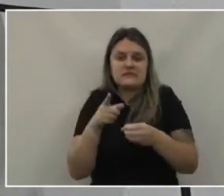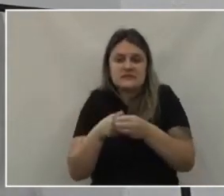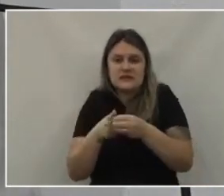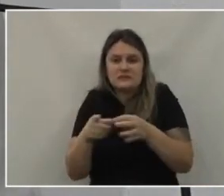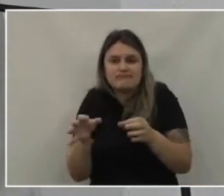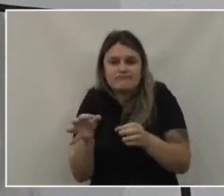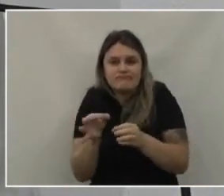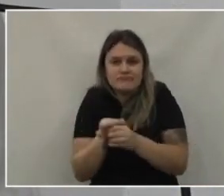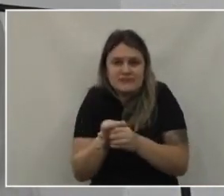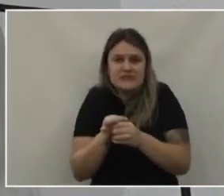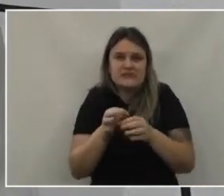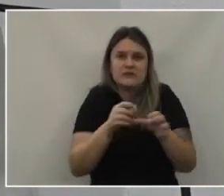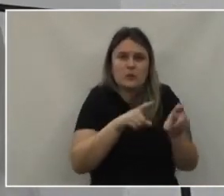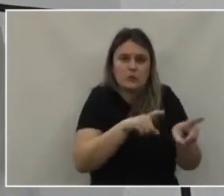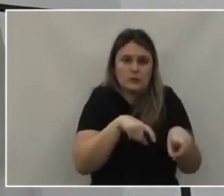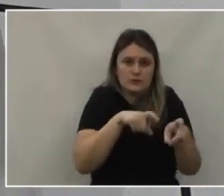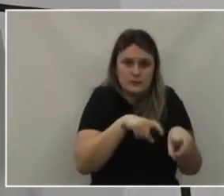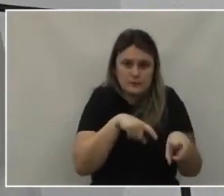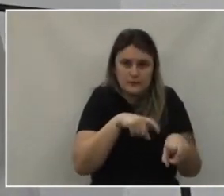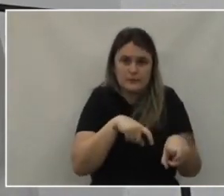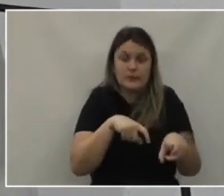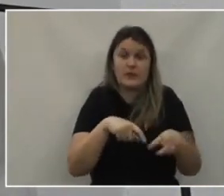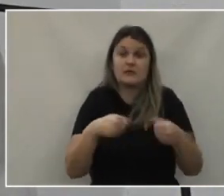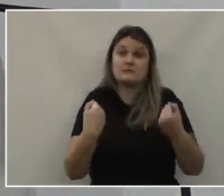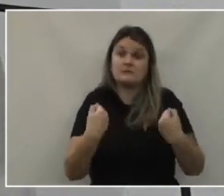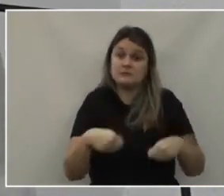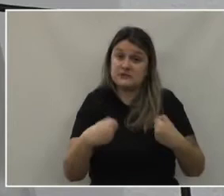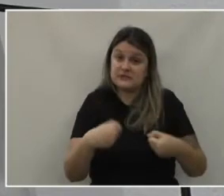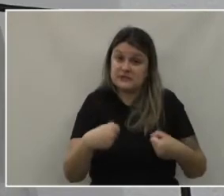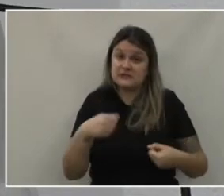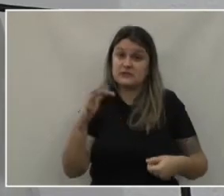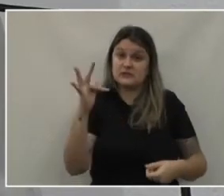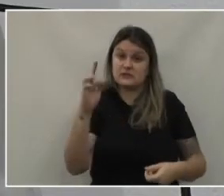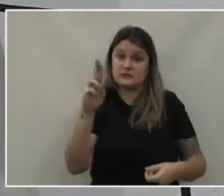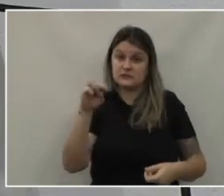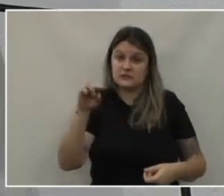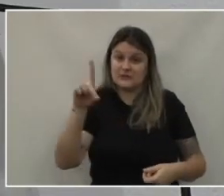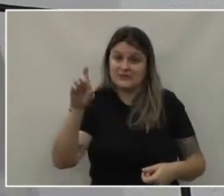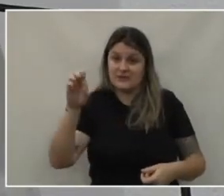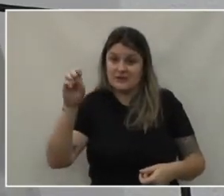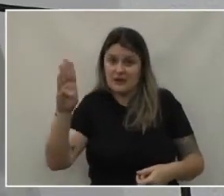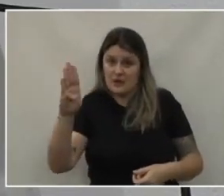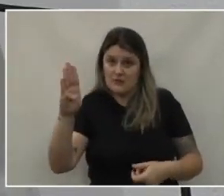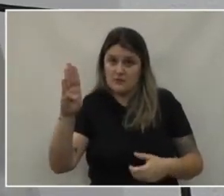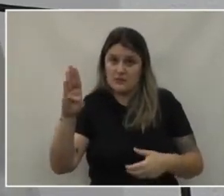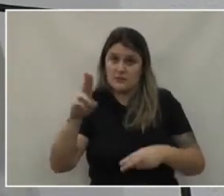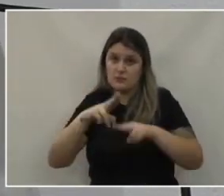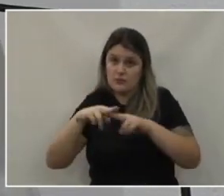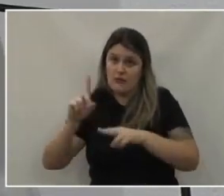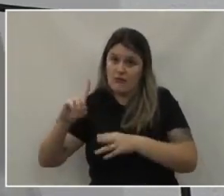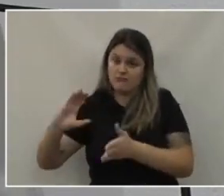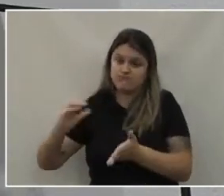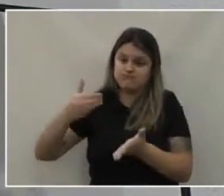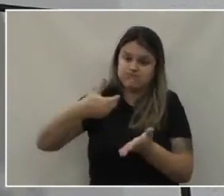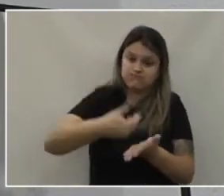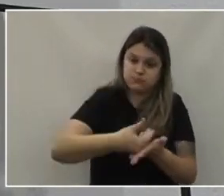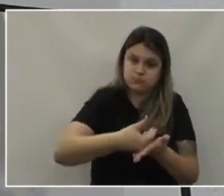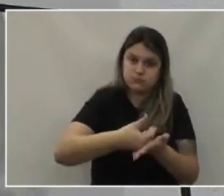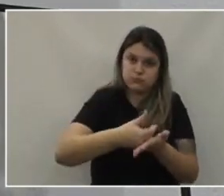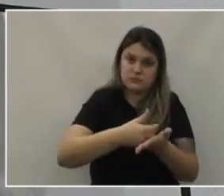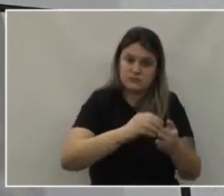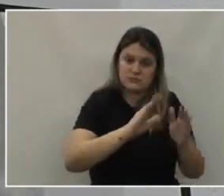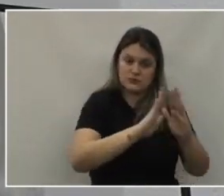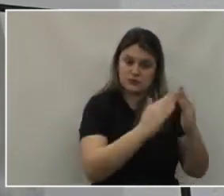cidades, de cidades rurais, dependem do Fundeb para manter a educação básica, porque